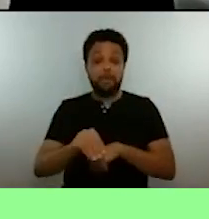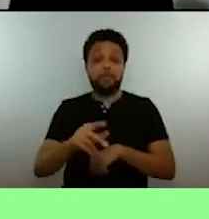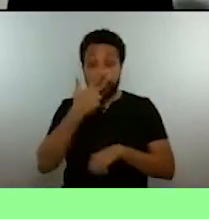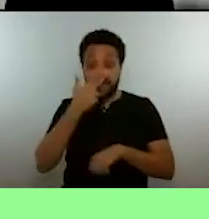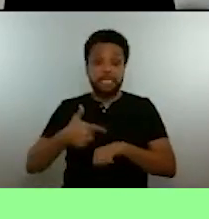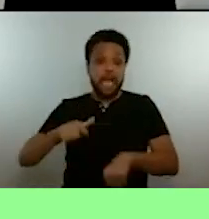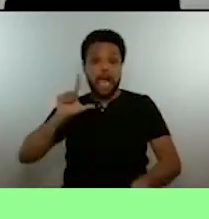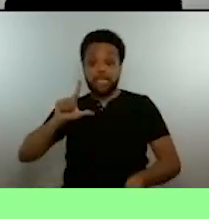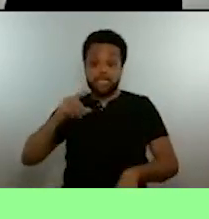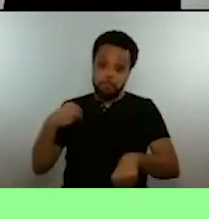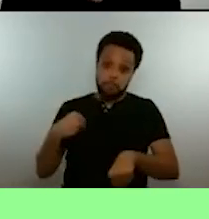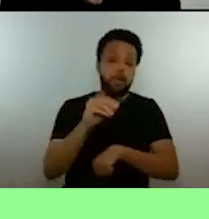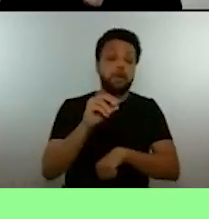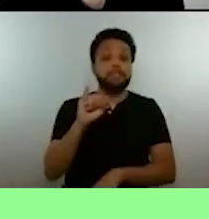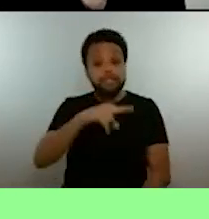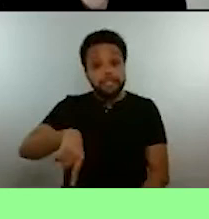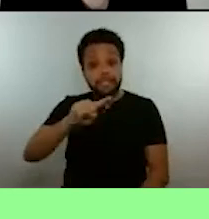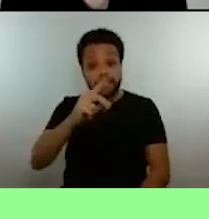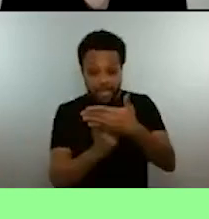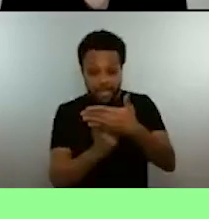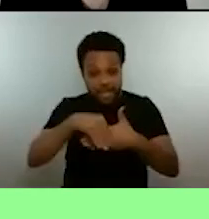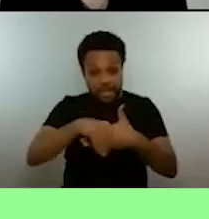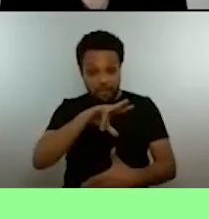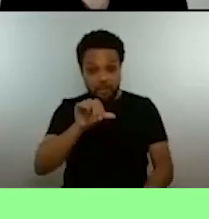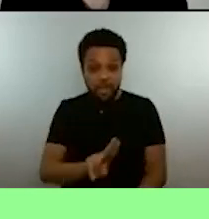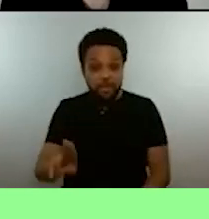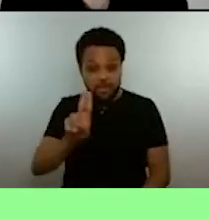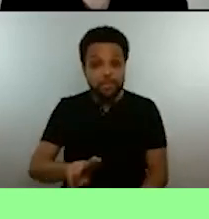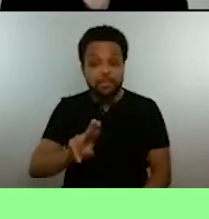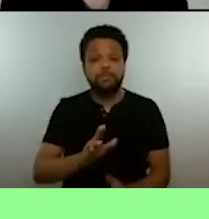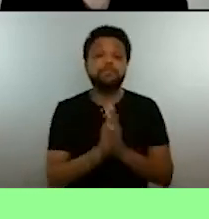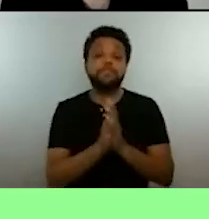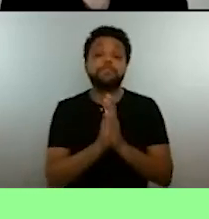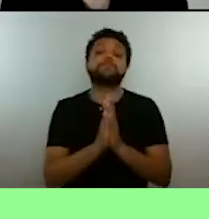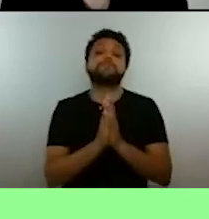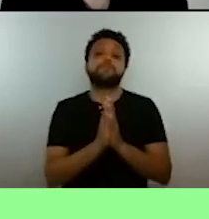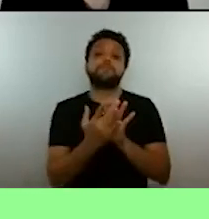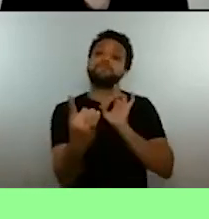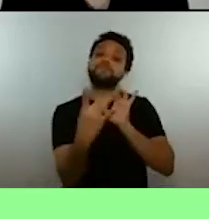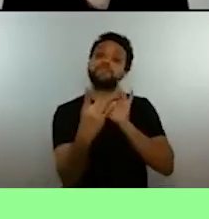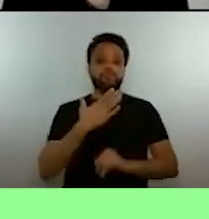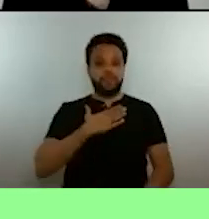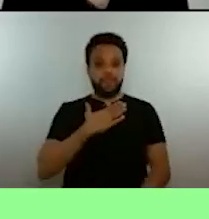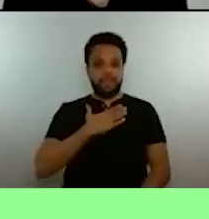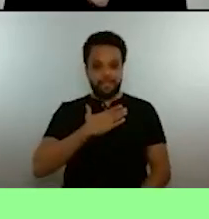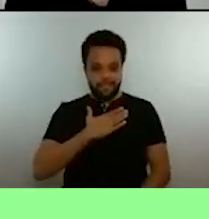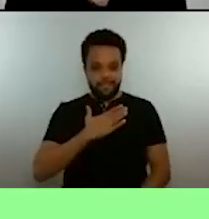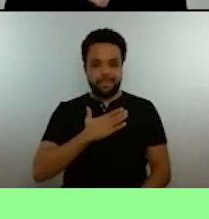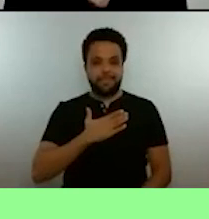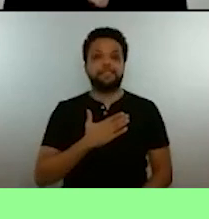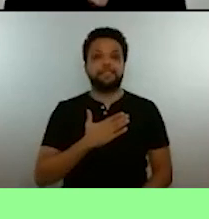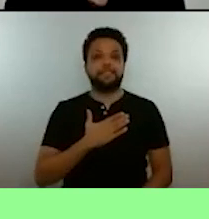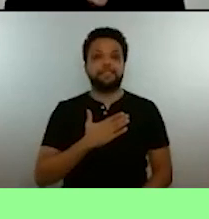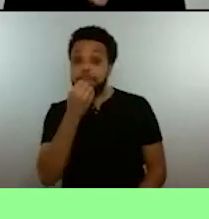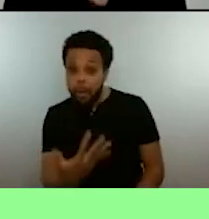Eu gostaria, gente, se tem designer aí que vai usar, me manda feedback, me fala se foi bom